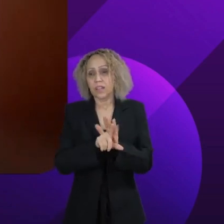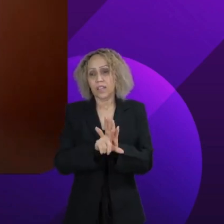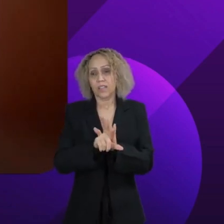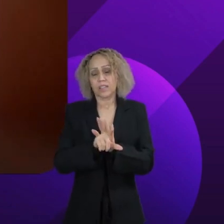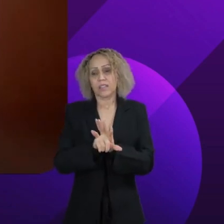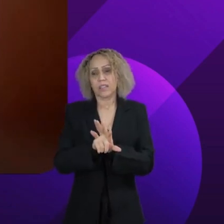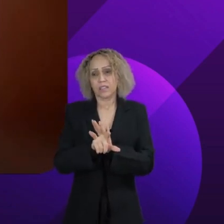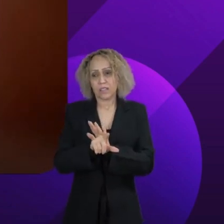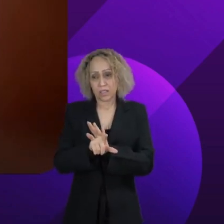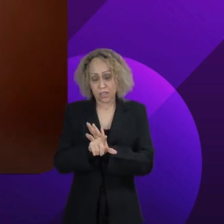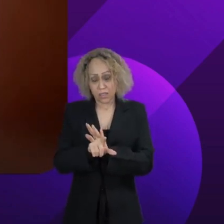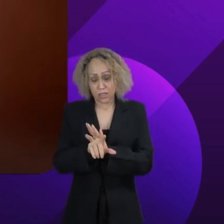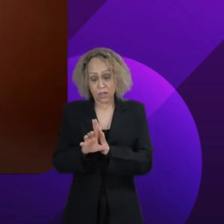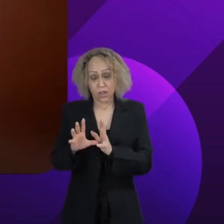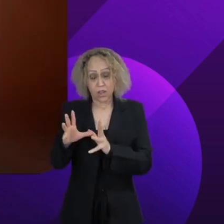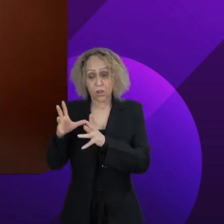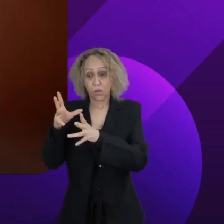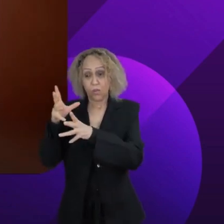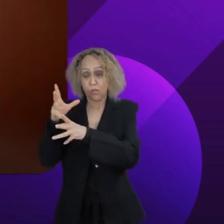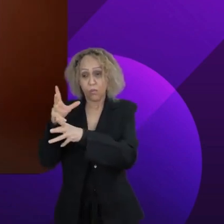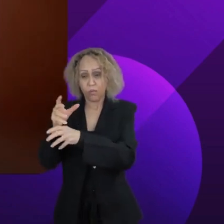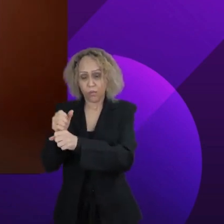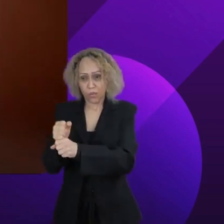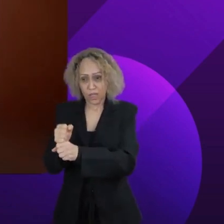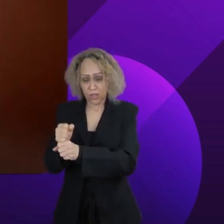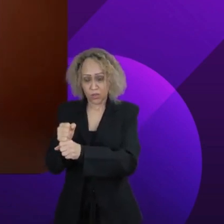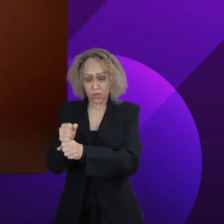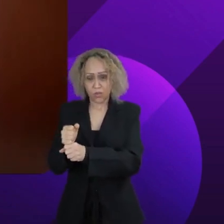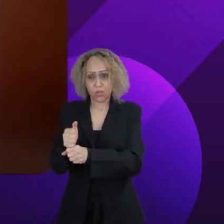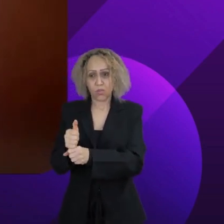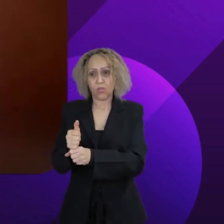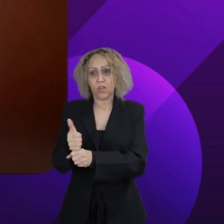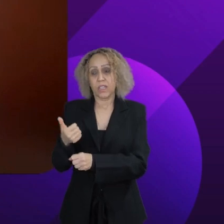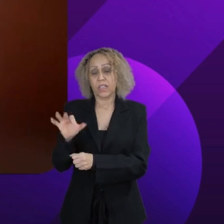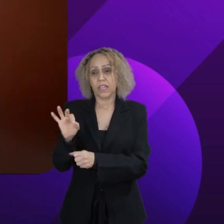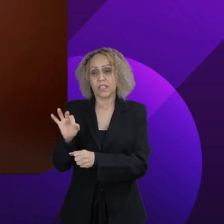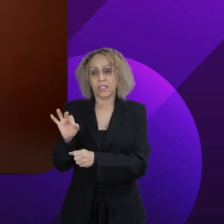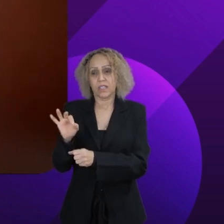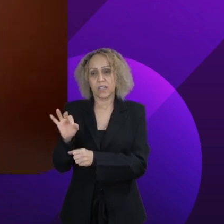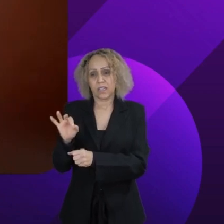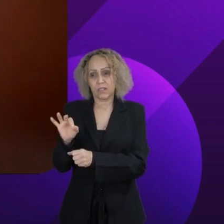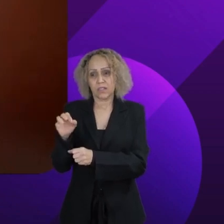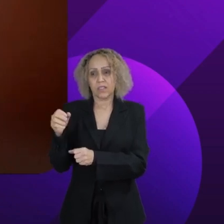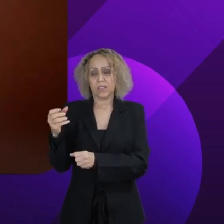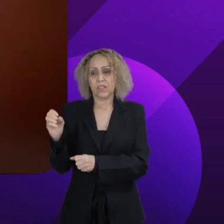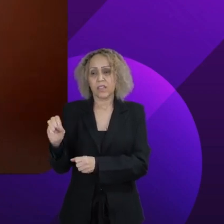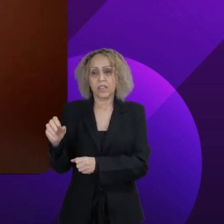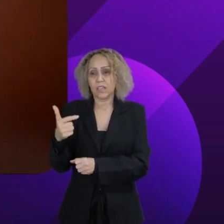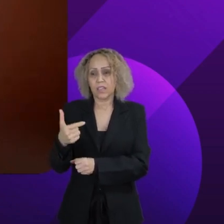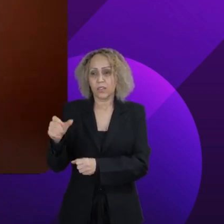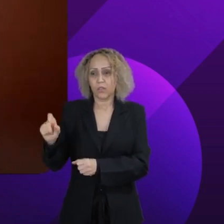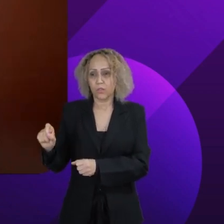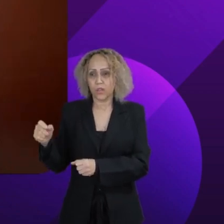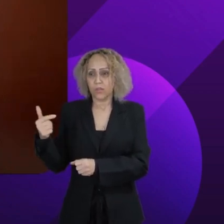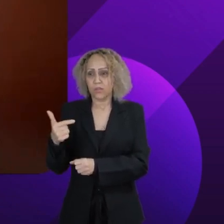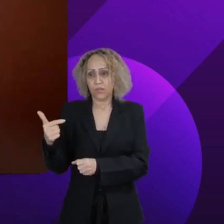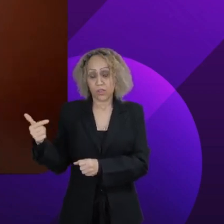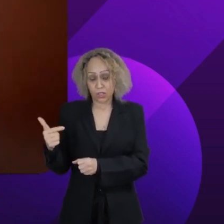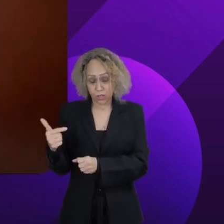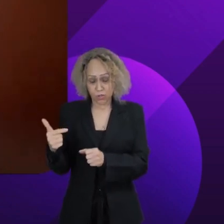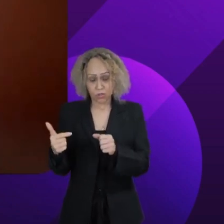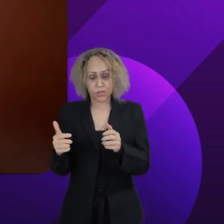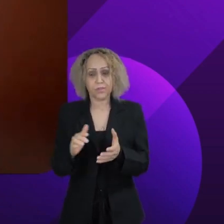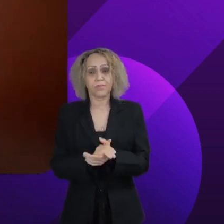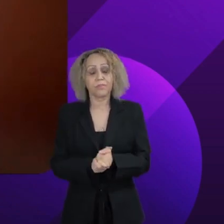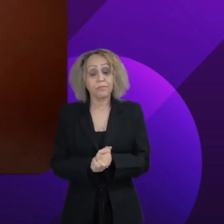10 anos em 2022. E no artigo 7º previa que depois de 10 anos passasse por uma avaliação, um